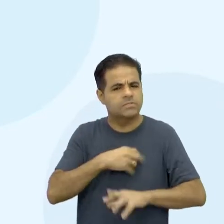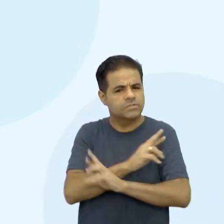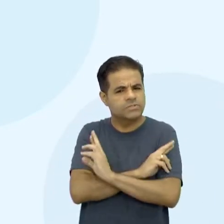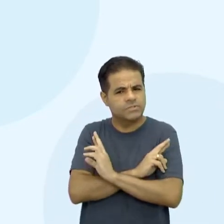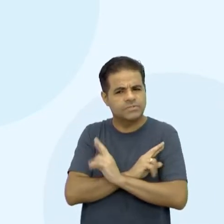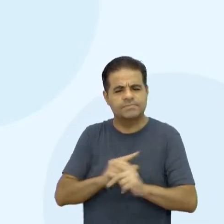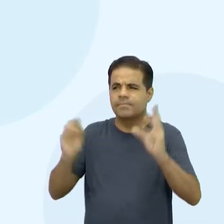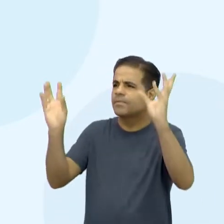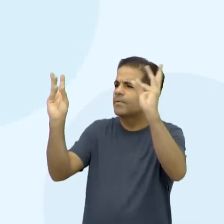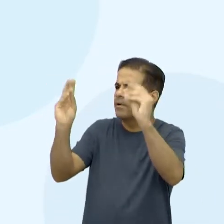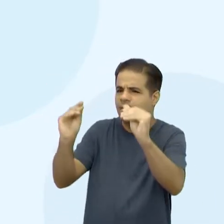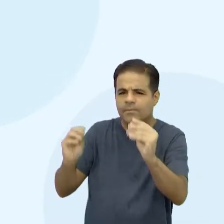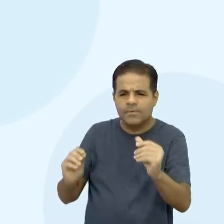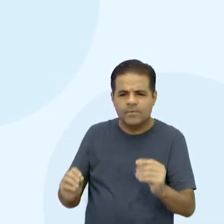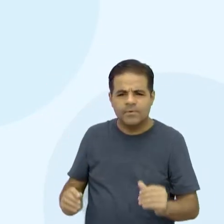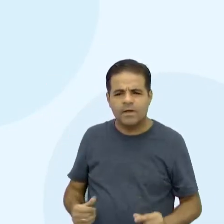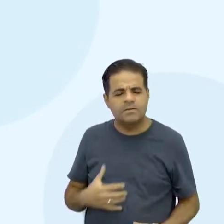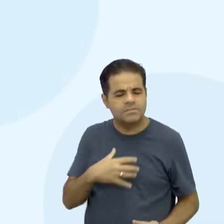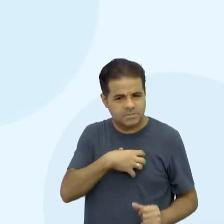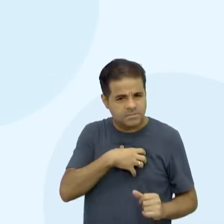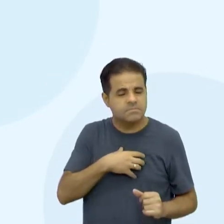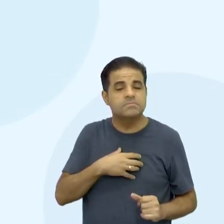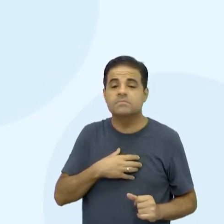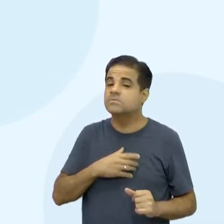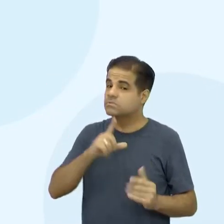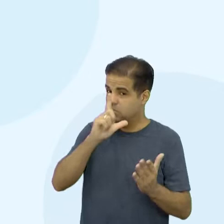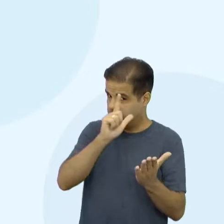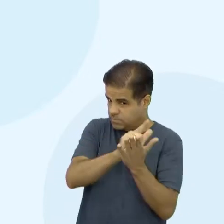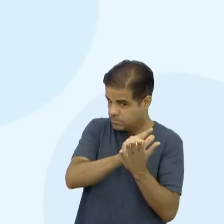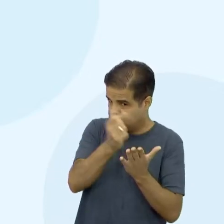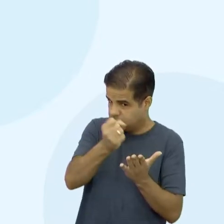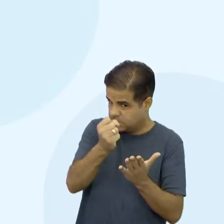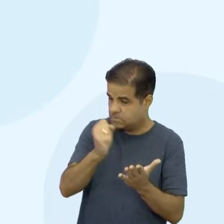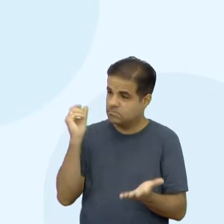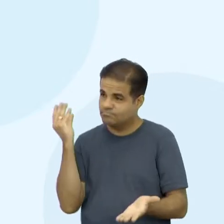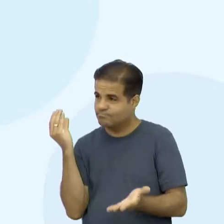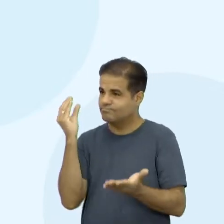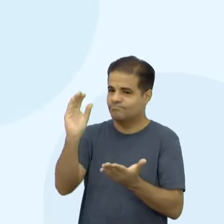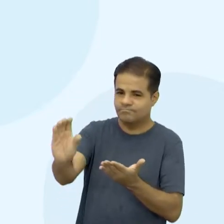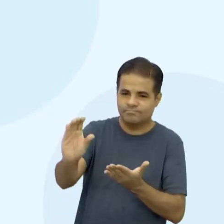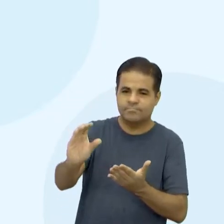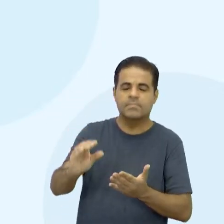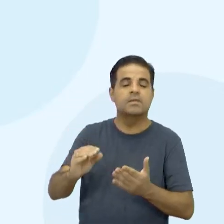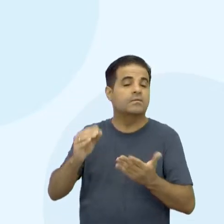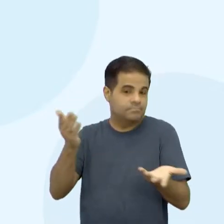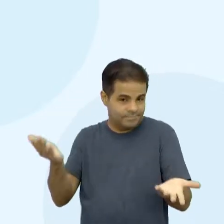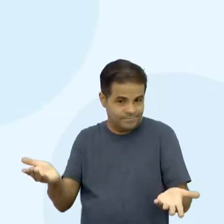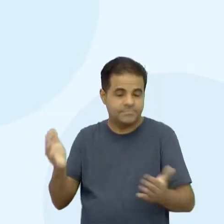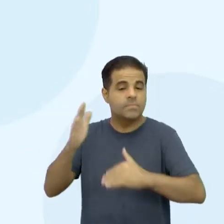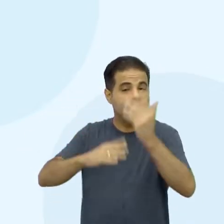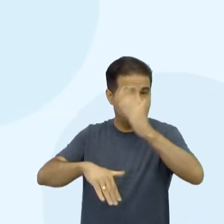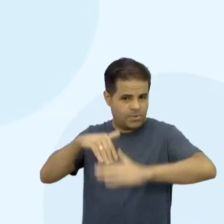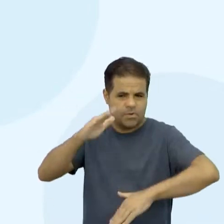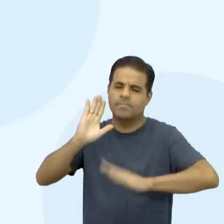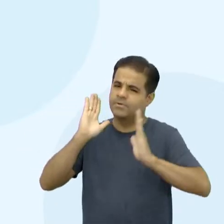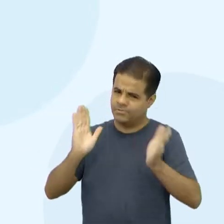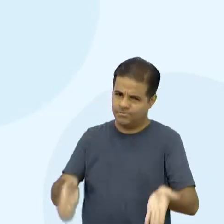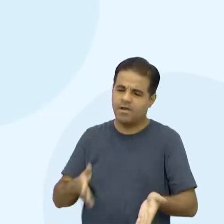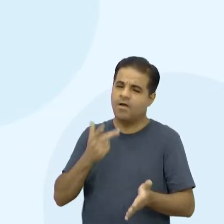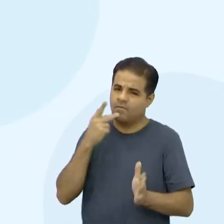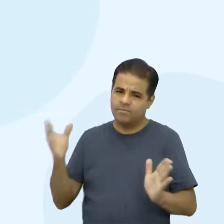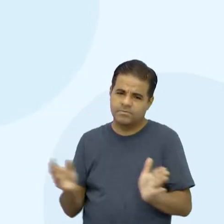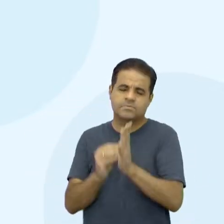e texturas diferentes. Então, voltando, tinha a folha em branco, coloquei agora a imagem de uma obra que eu já estou